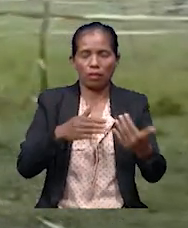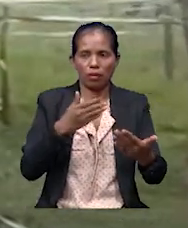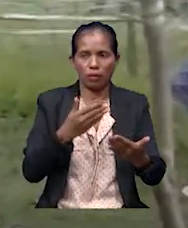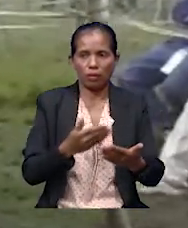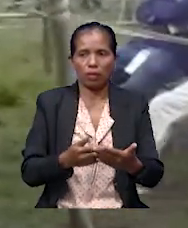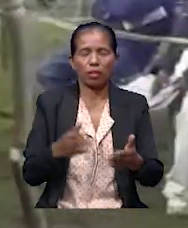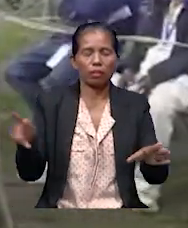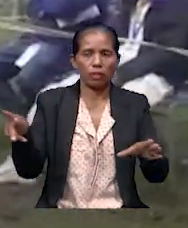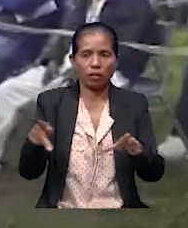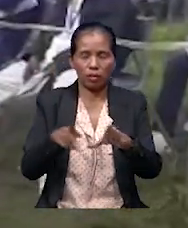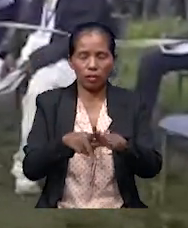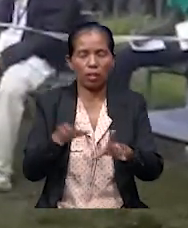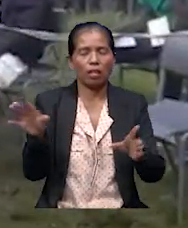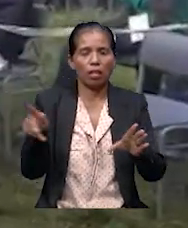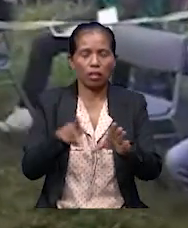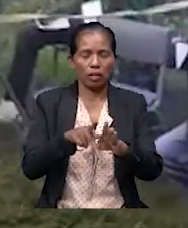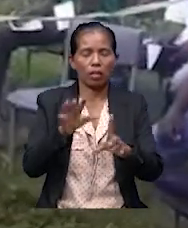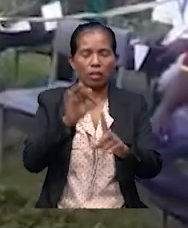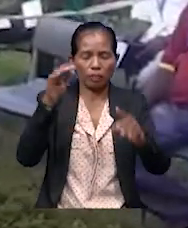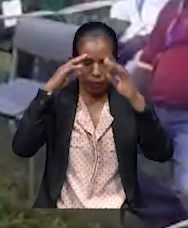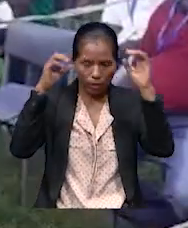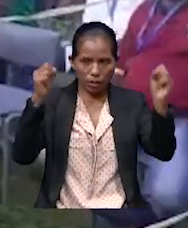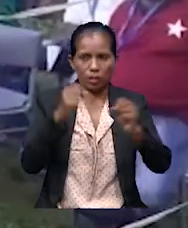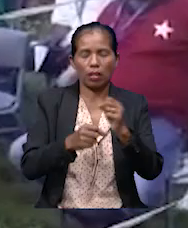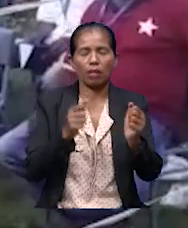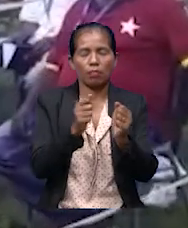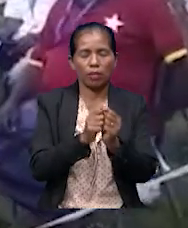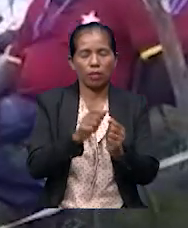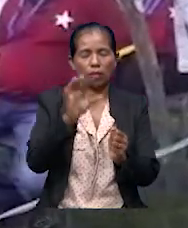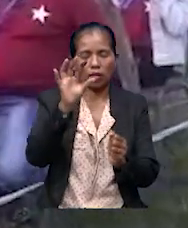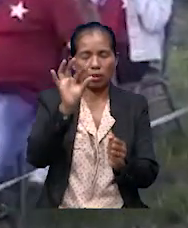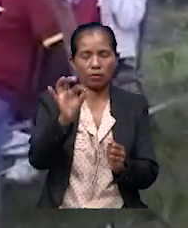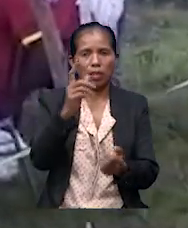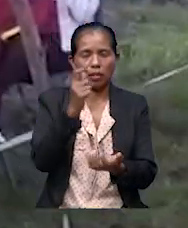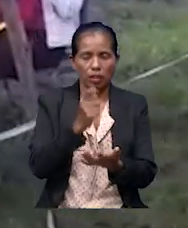atu participa eleição presidencial tinane, kuaze rihung atu sia, nebe